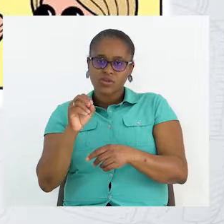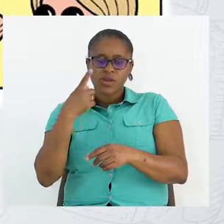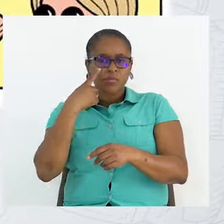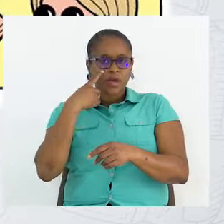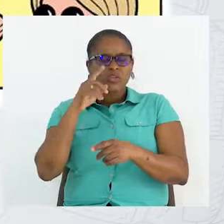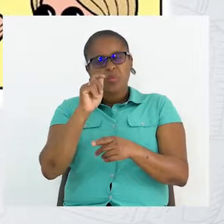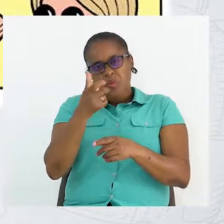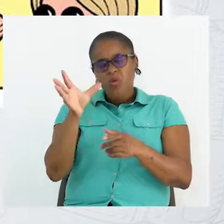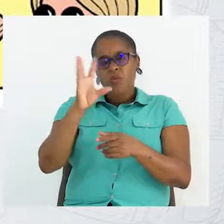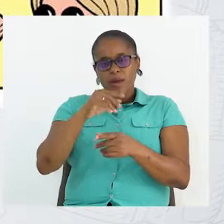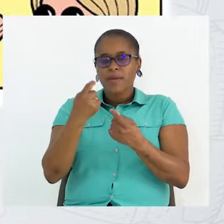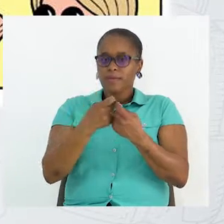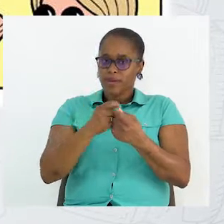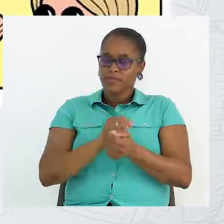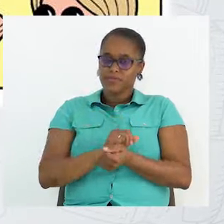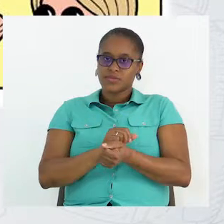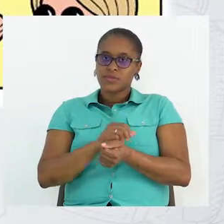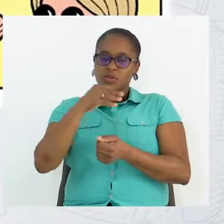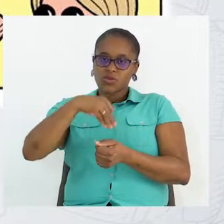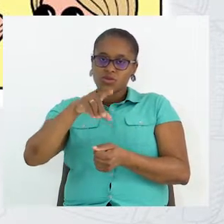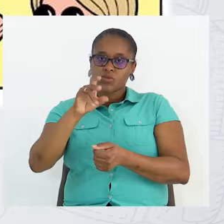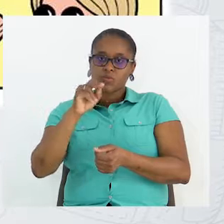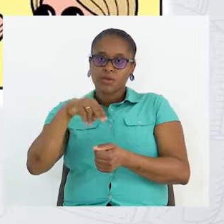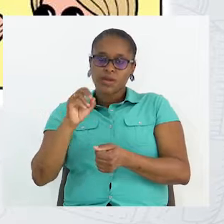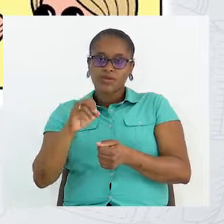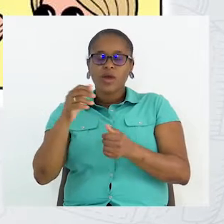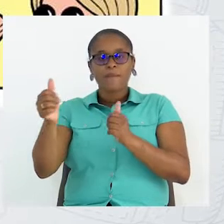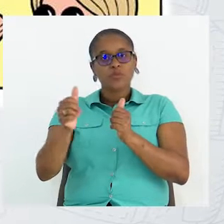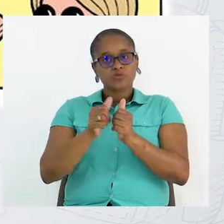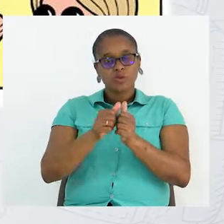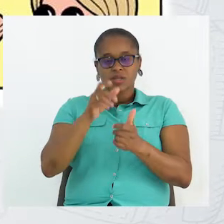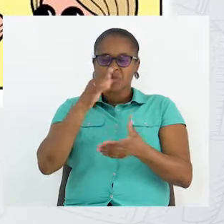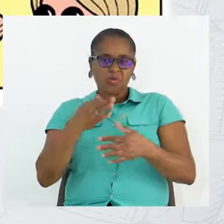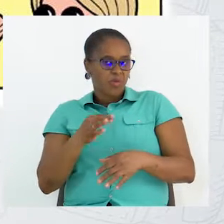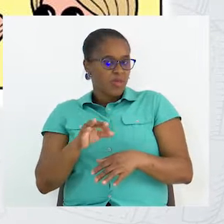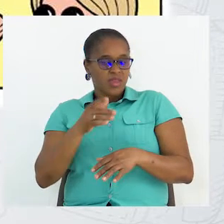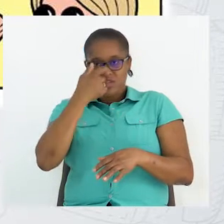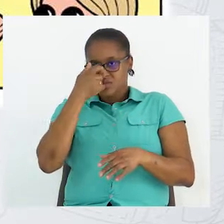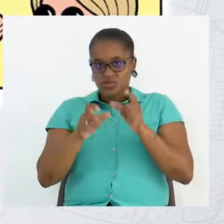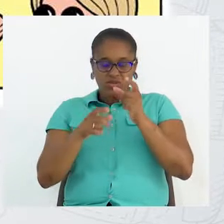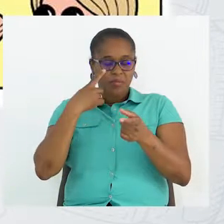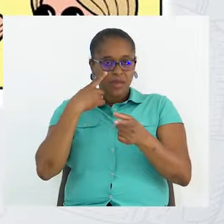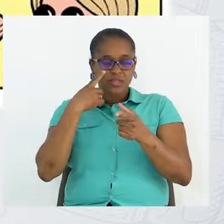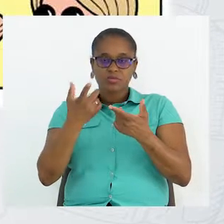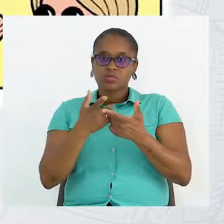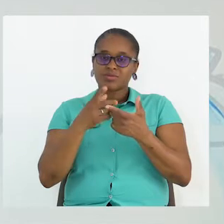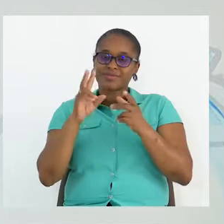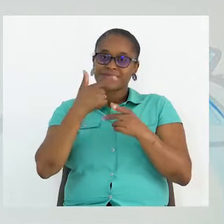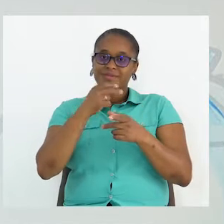próximas. No plano aproximado, normalmente as personagens aparecem cortadas, entre